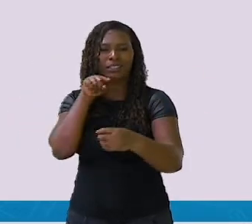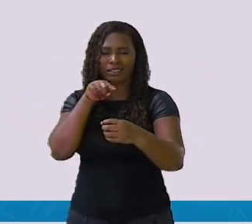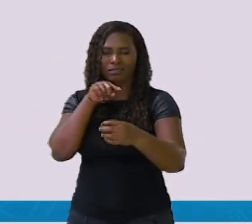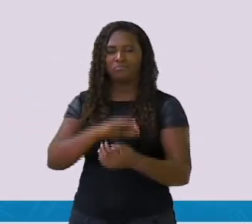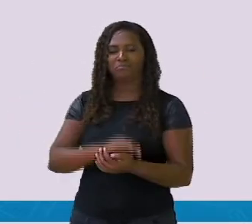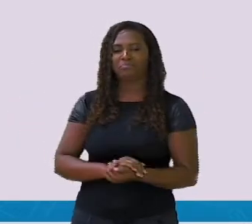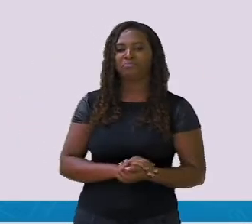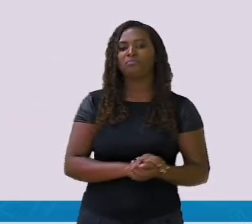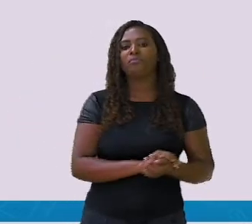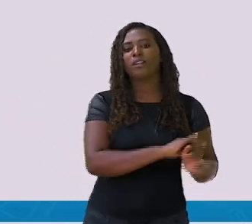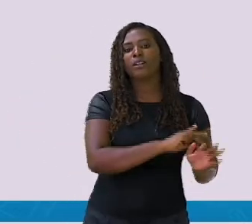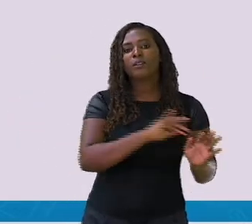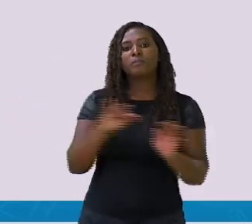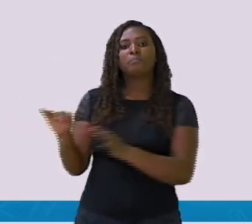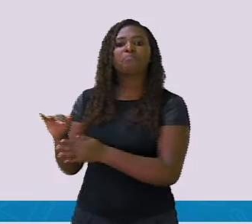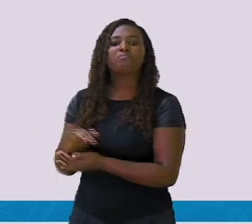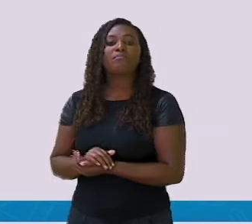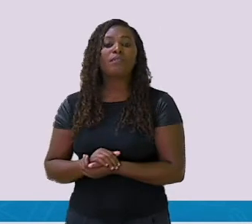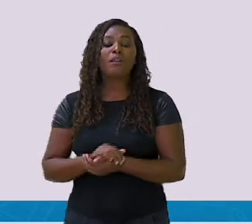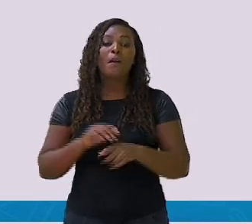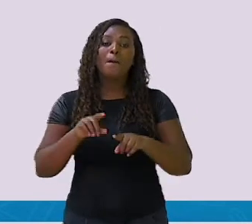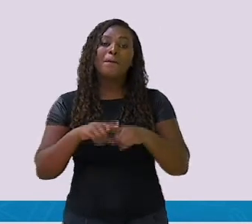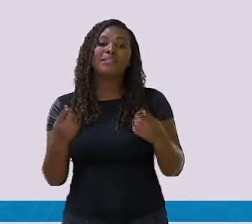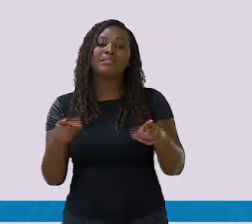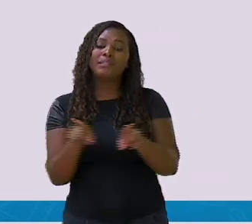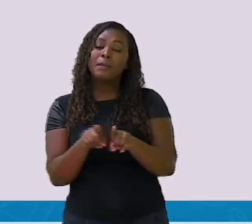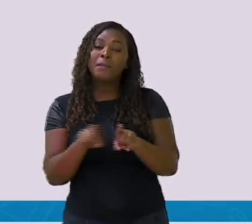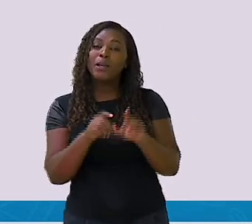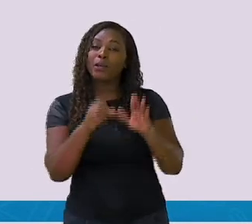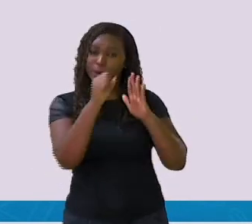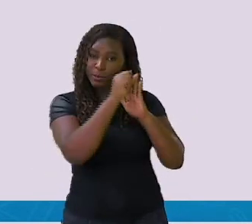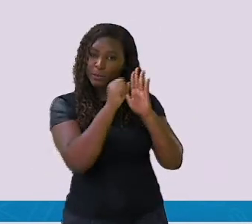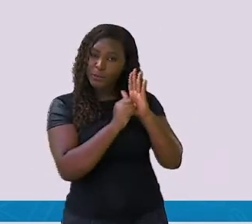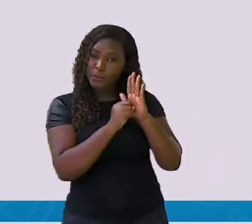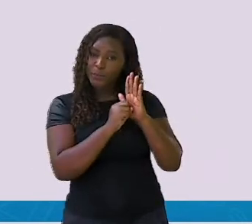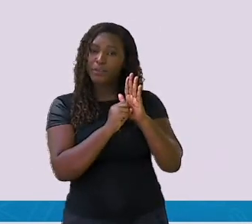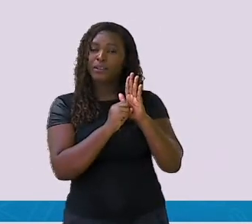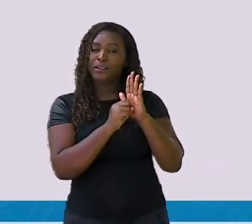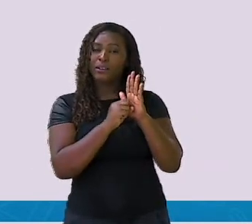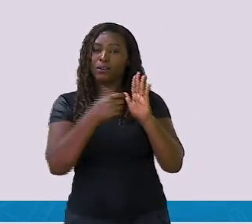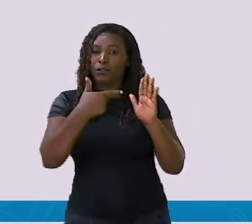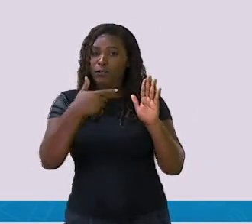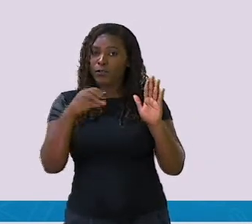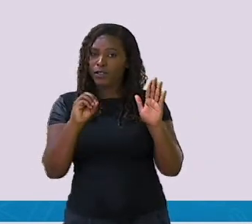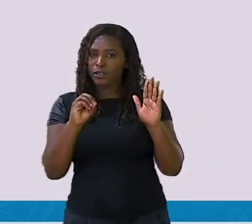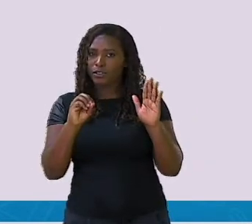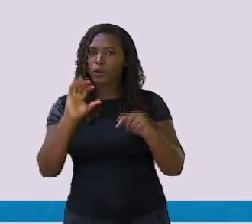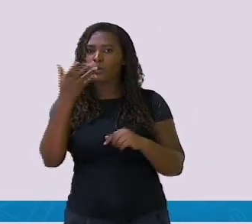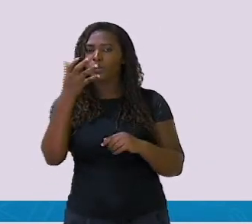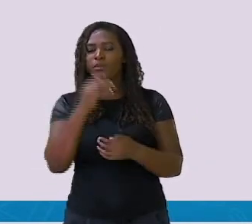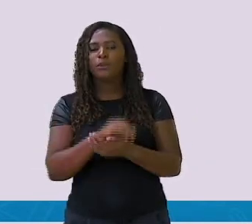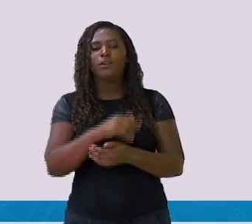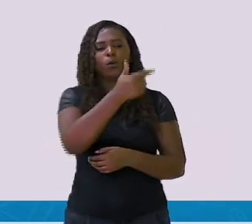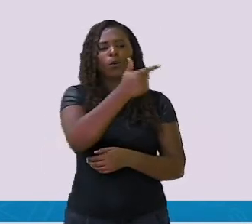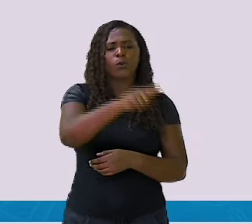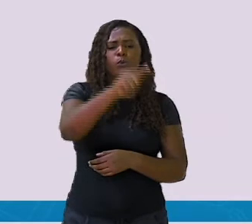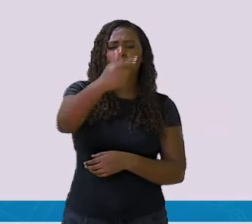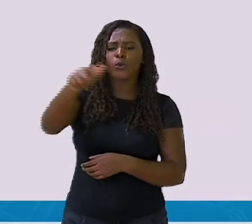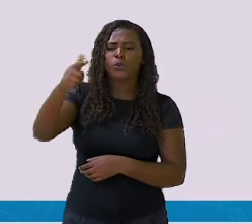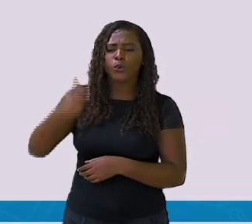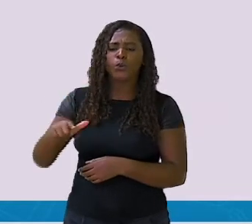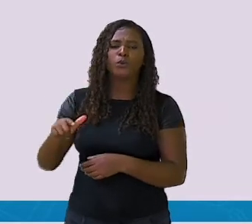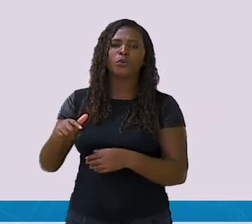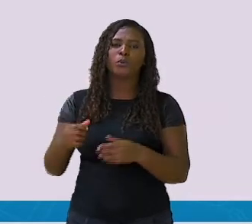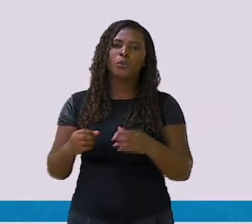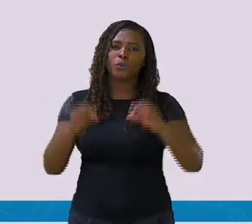todos fundados durante o século XX, sendo o mais importante pela qualidade do acervo o Museu do